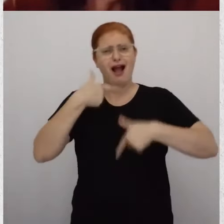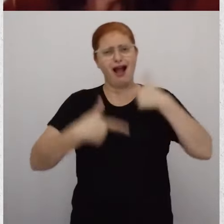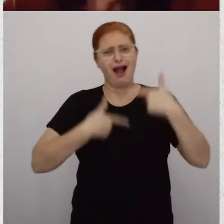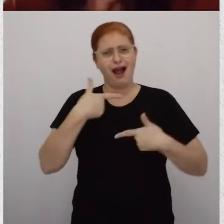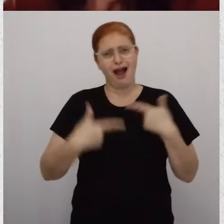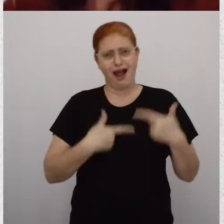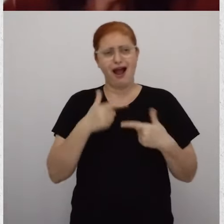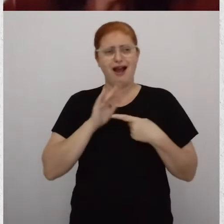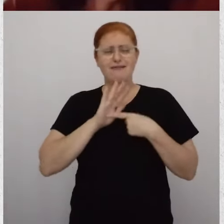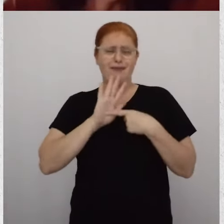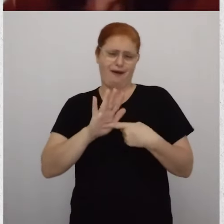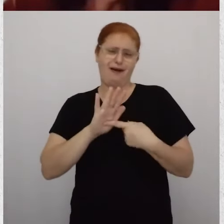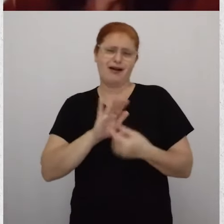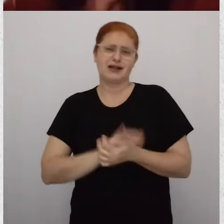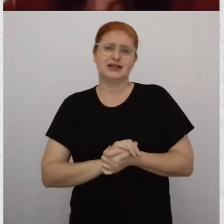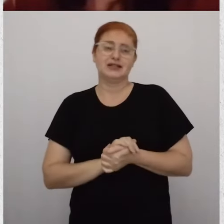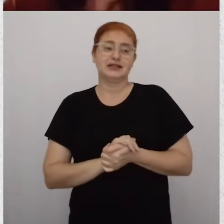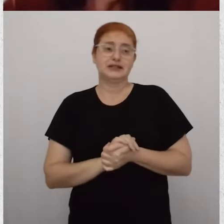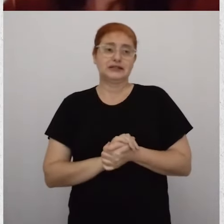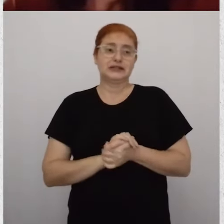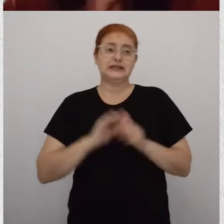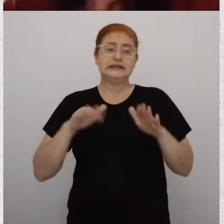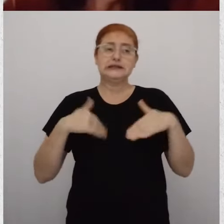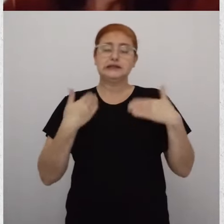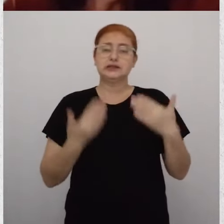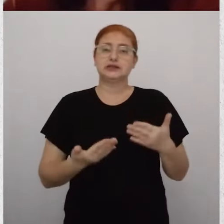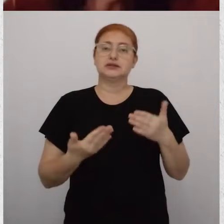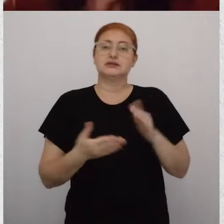trabalho. Nesse sentido aí,